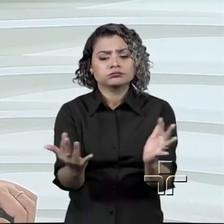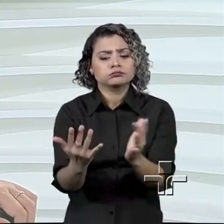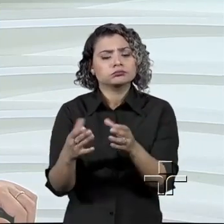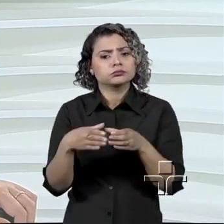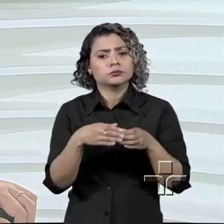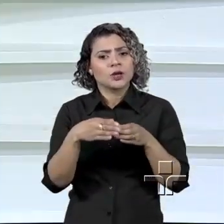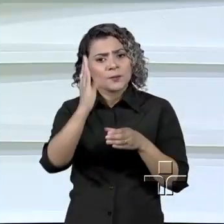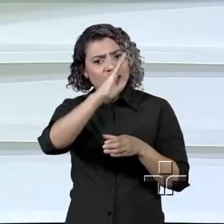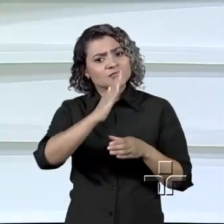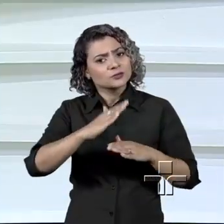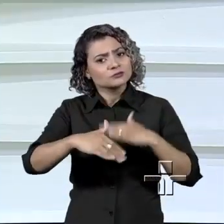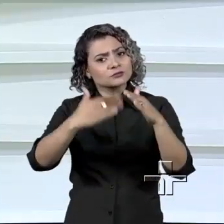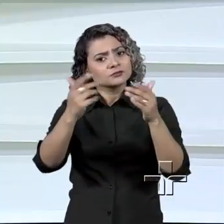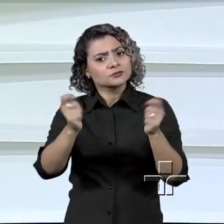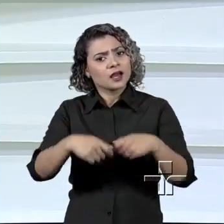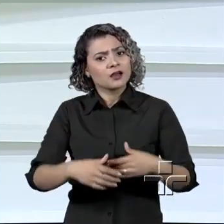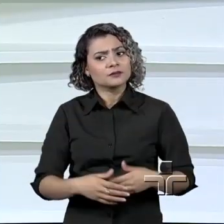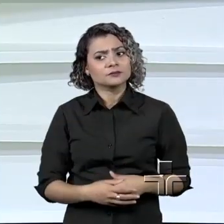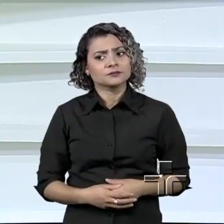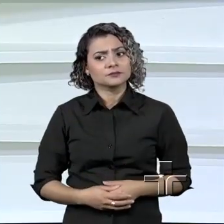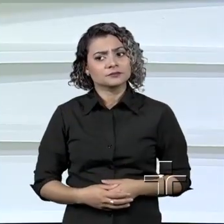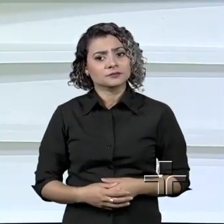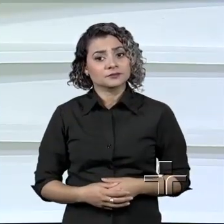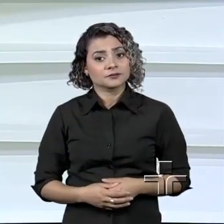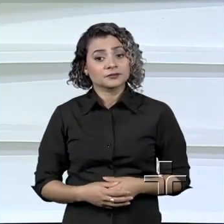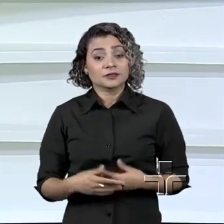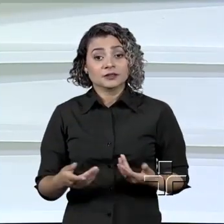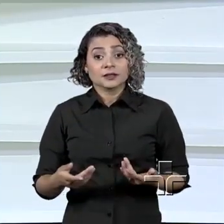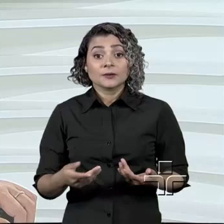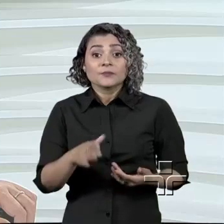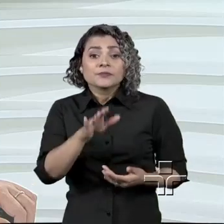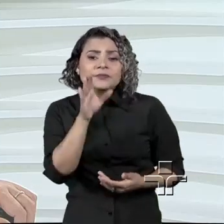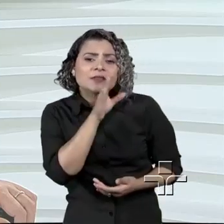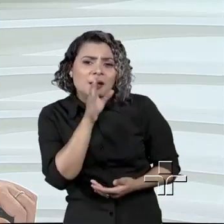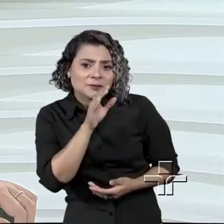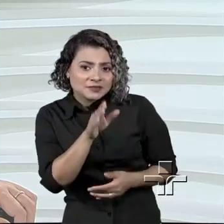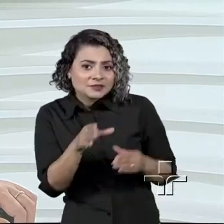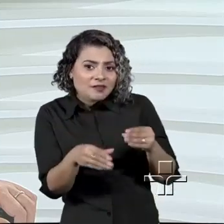o Brasil. Então o PSDB João, na oposição, de jeito nenhum. Deixa o João...